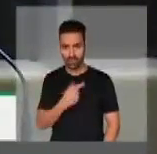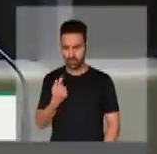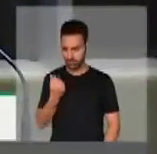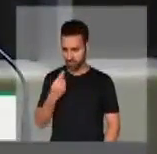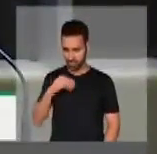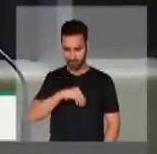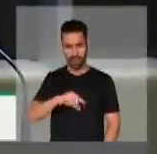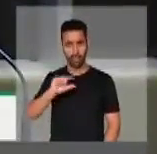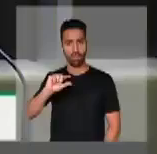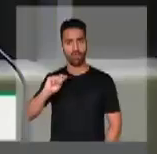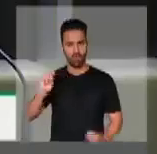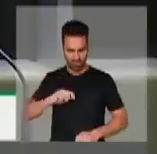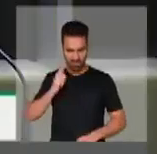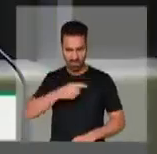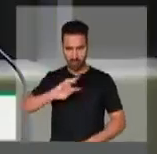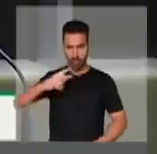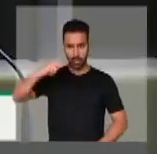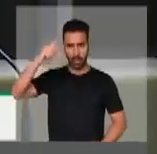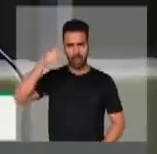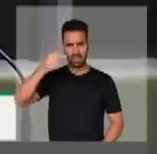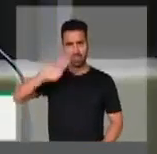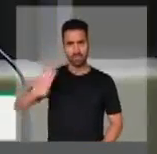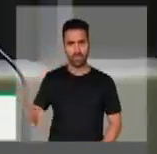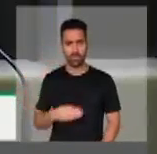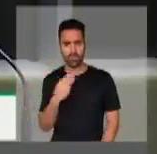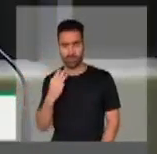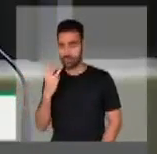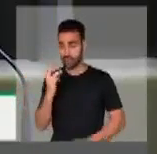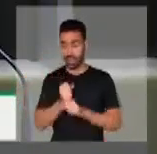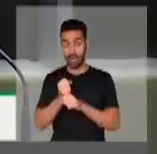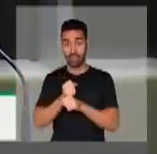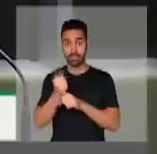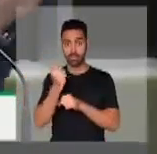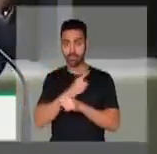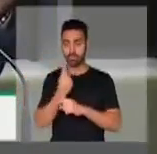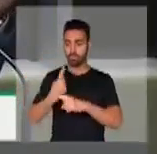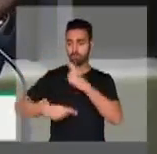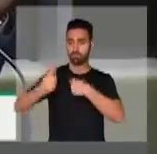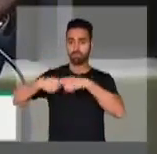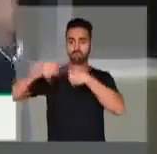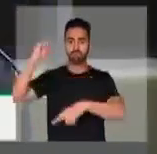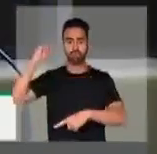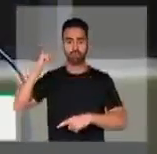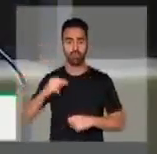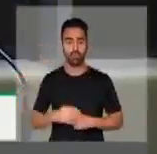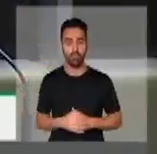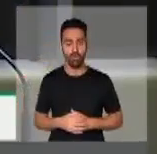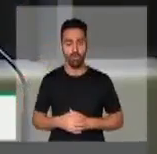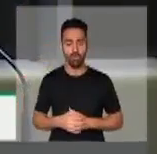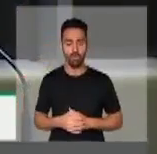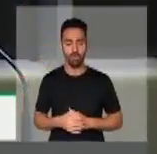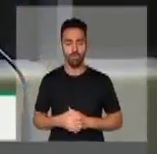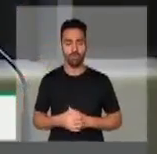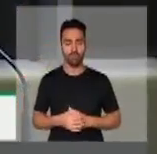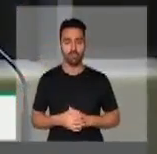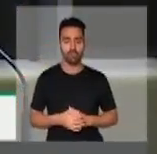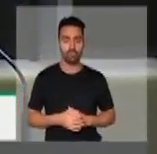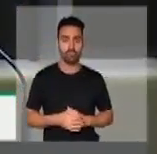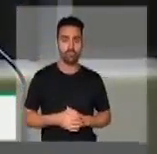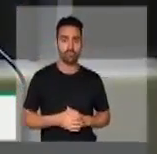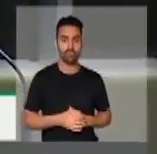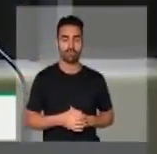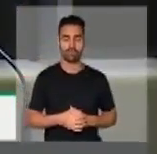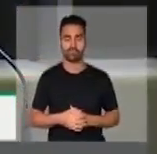pão, né? 7 milhões, um motorista, em 3 anos, e veja só, depois de abocanhar em 3 anos